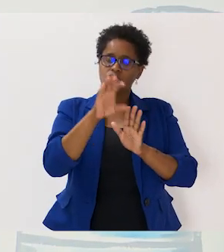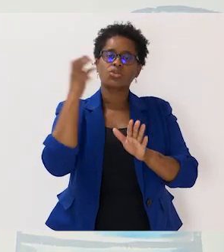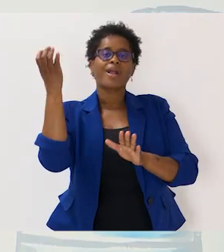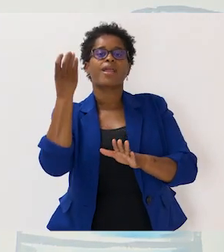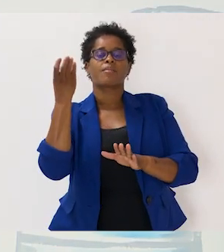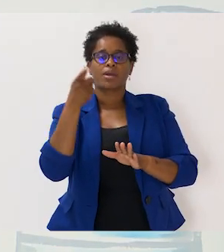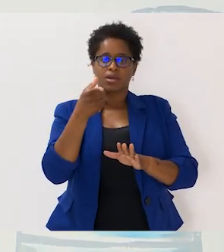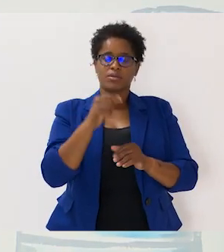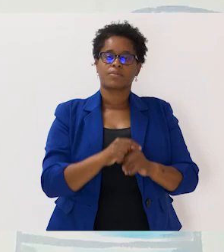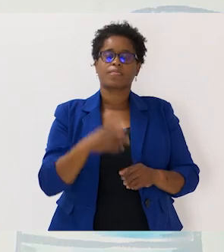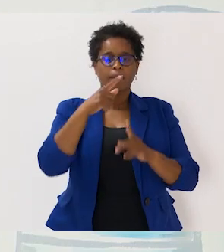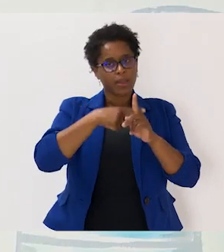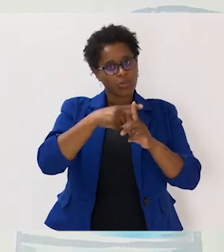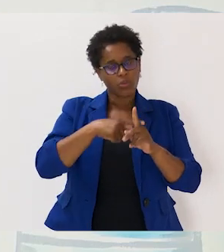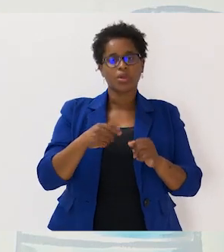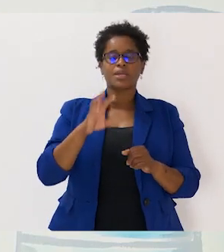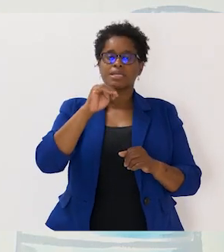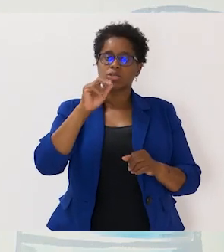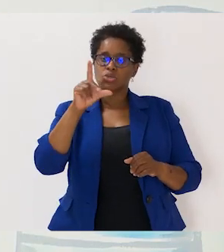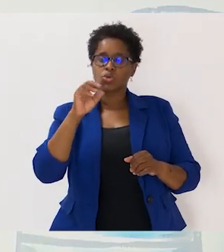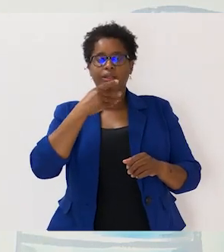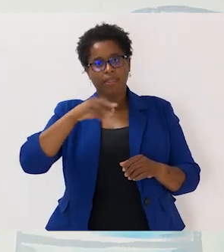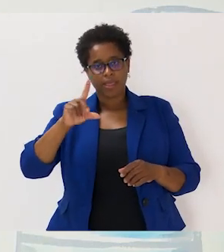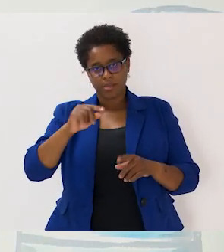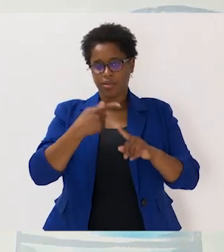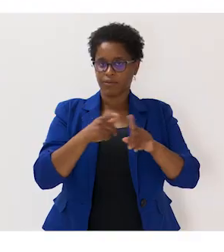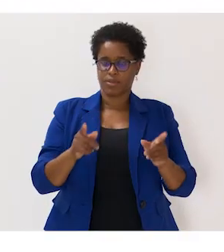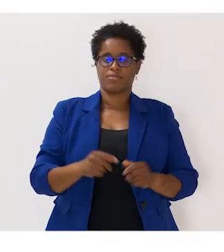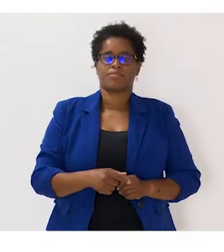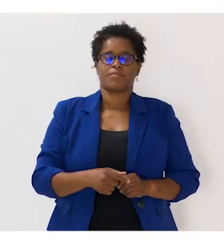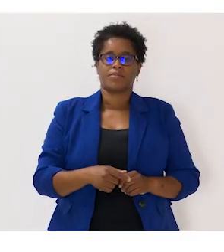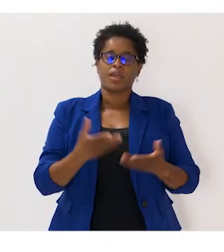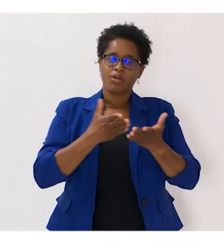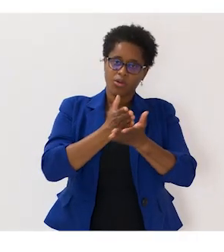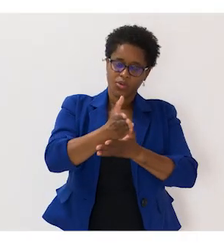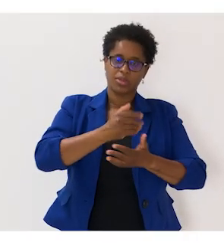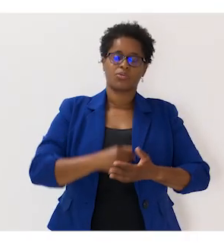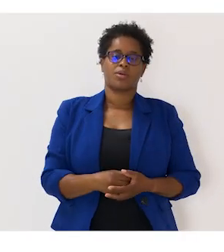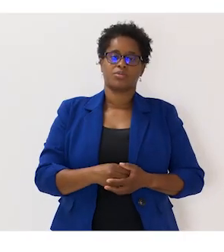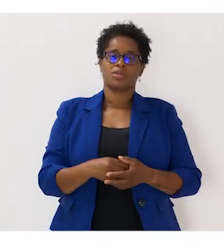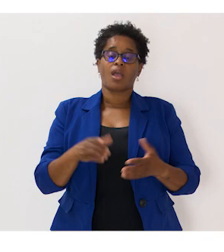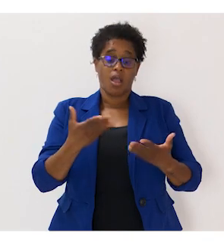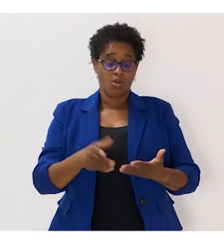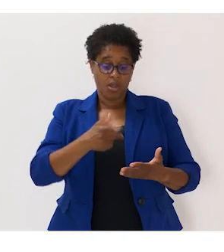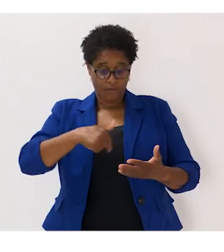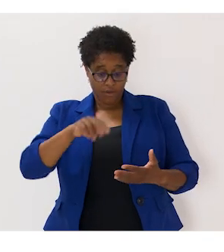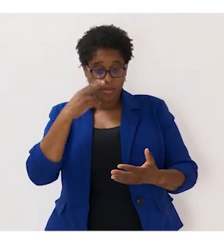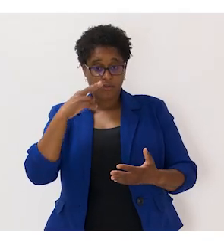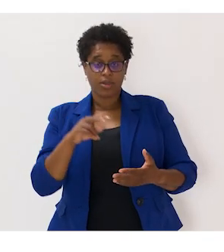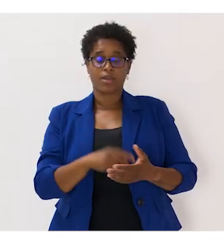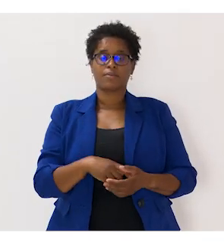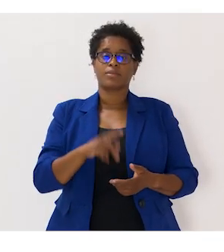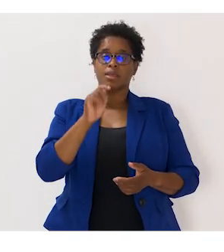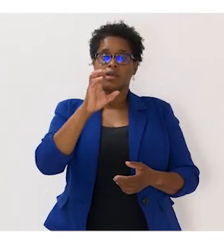clima, temperatura, não é? E solo também são diferentes. Continuando, vamos agora ver